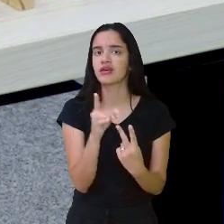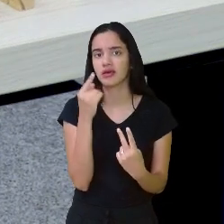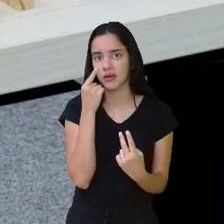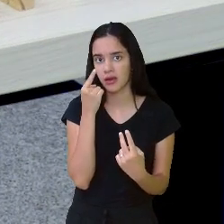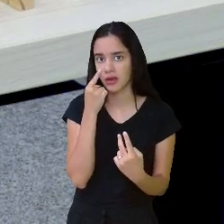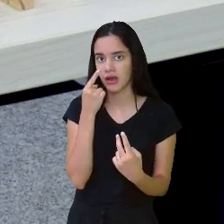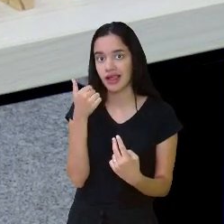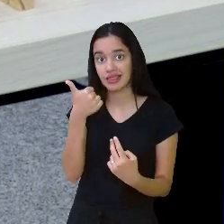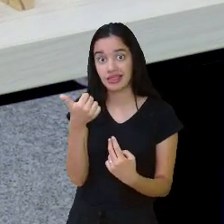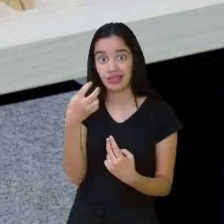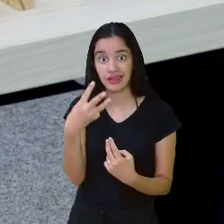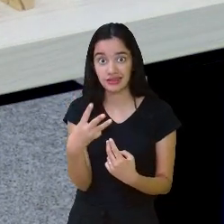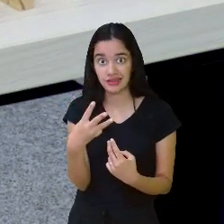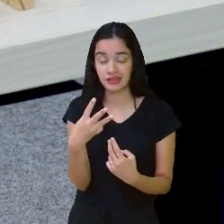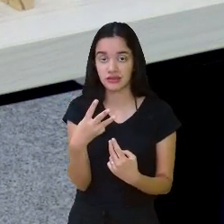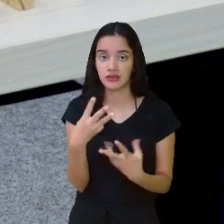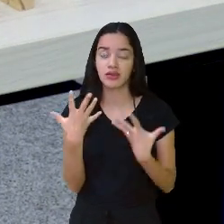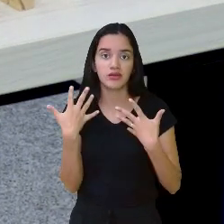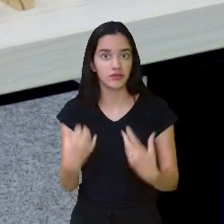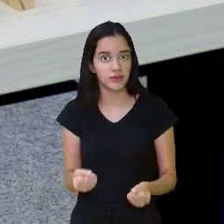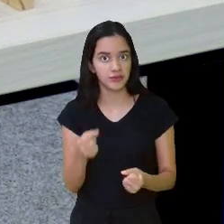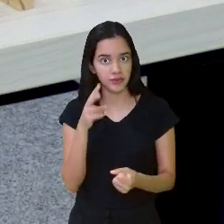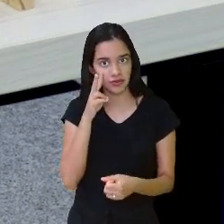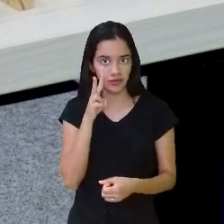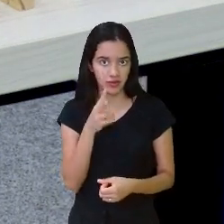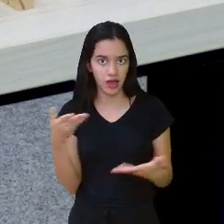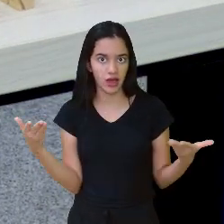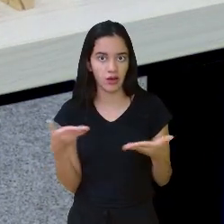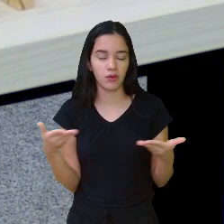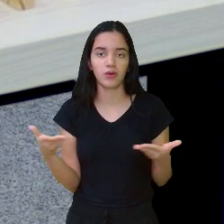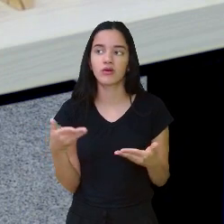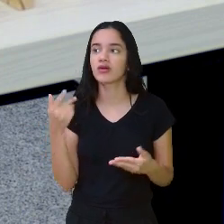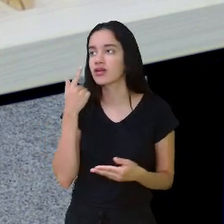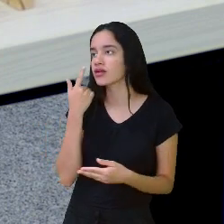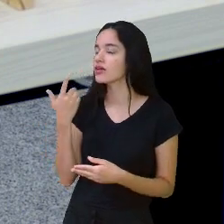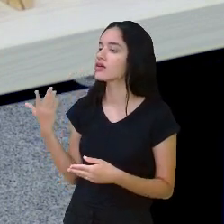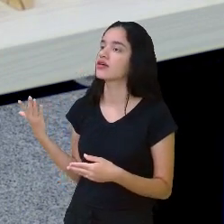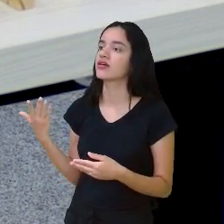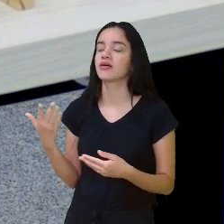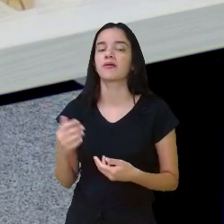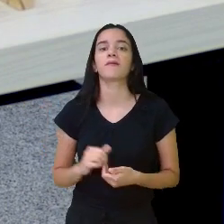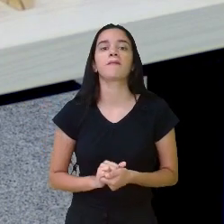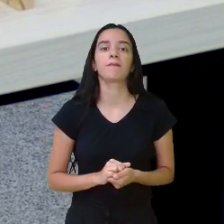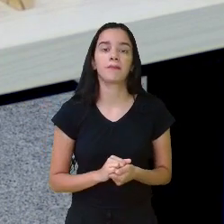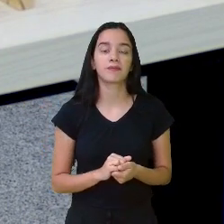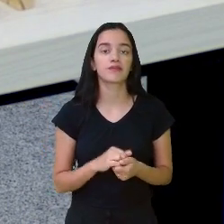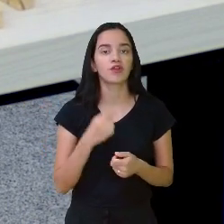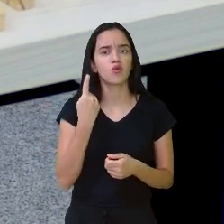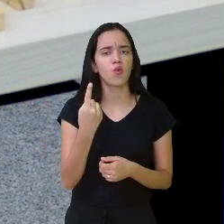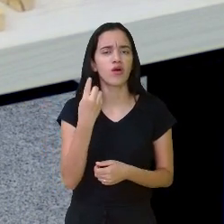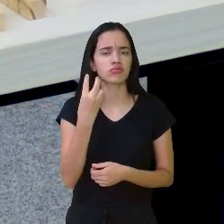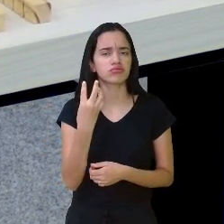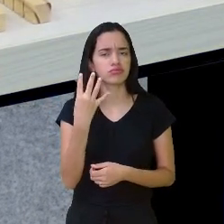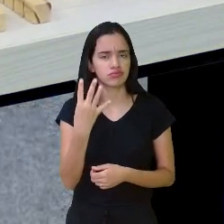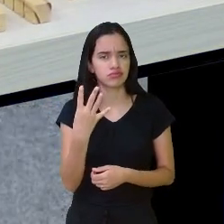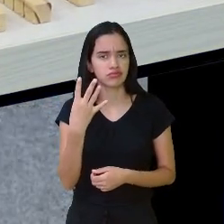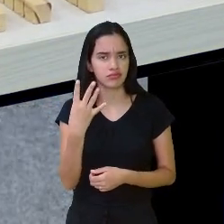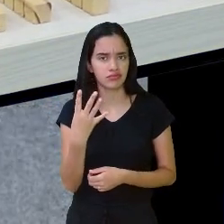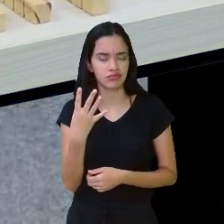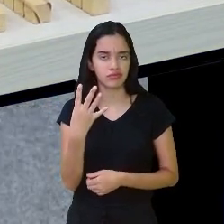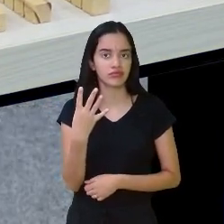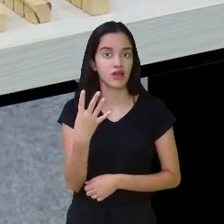aqui 13. Vamos ver quanto restou? Olha só. 1, 2,